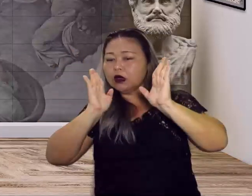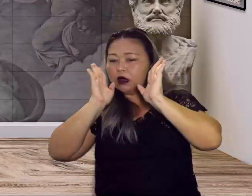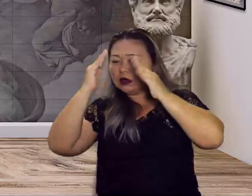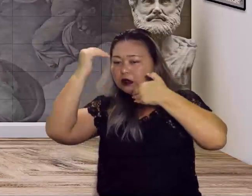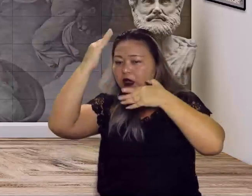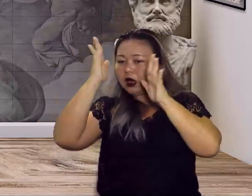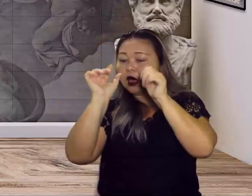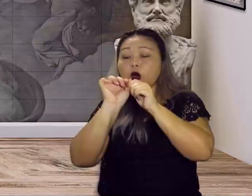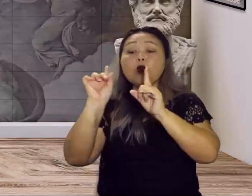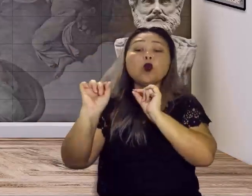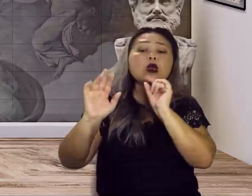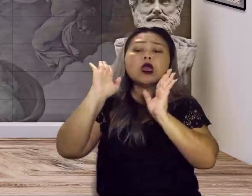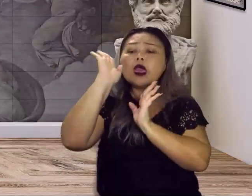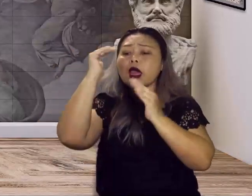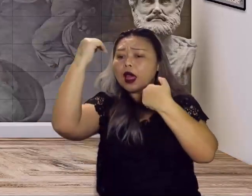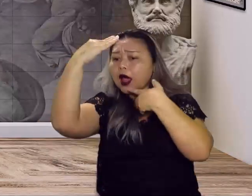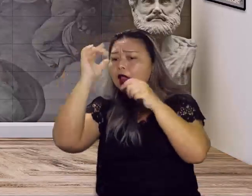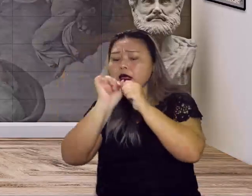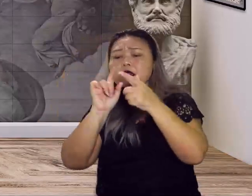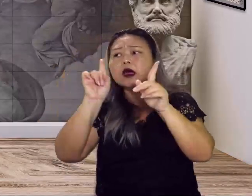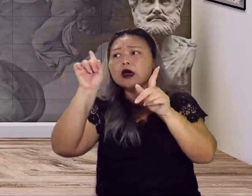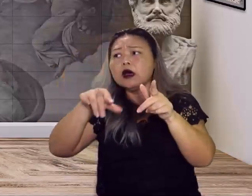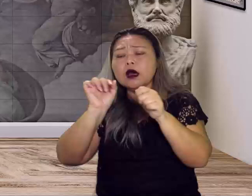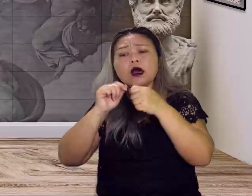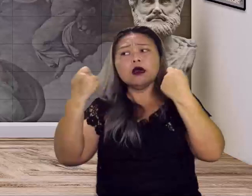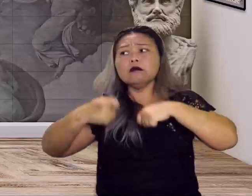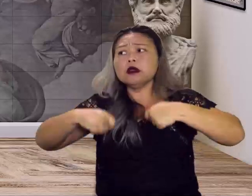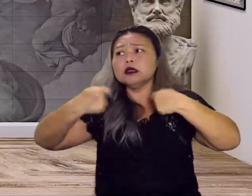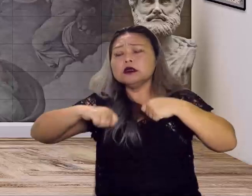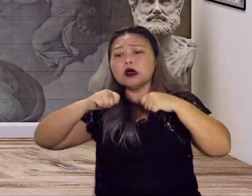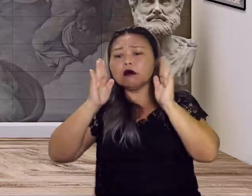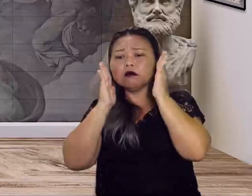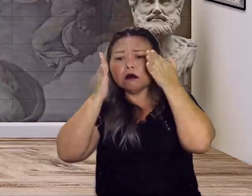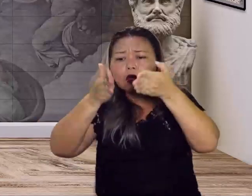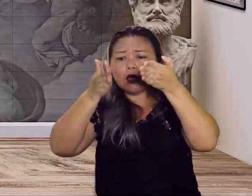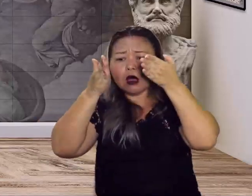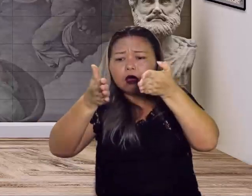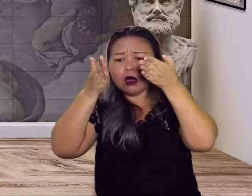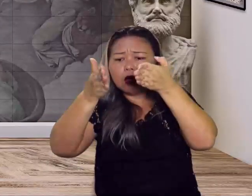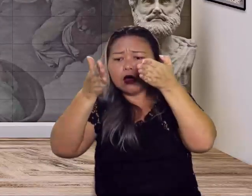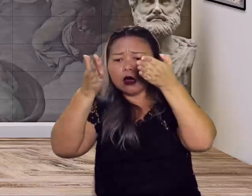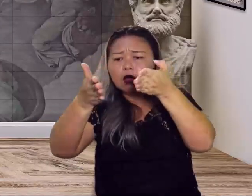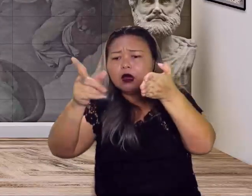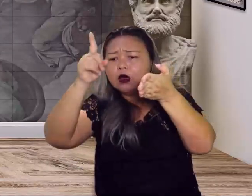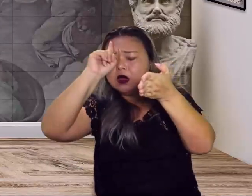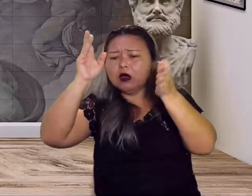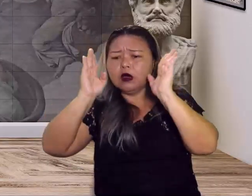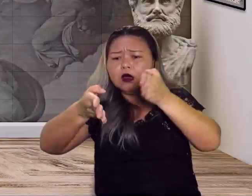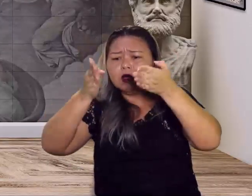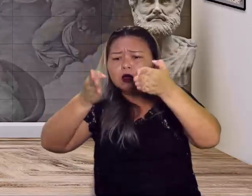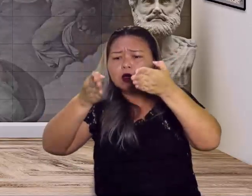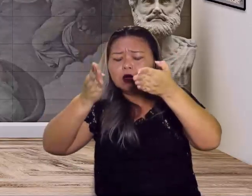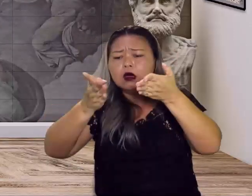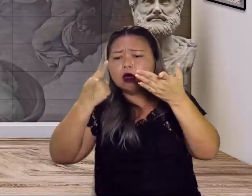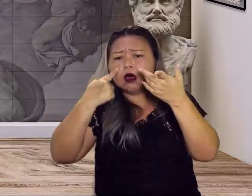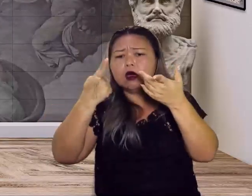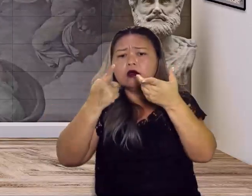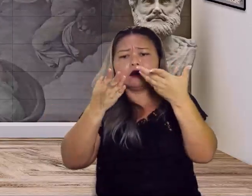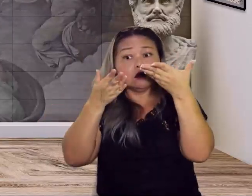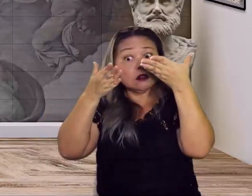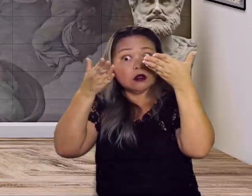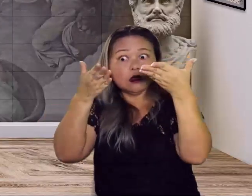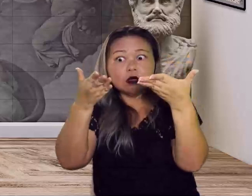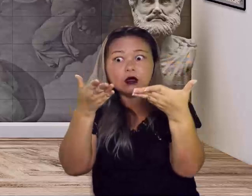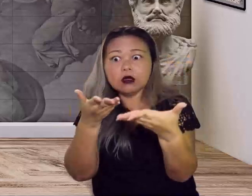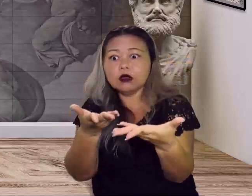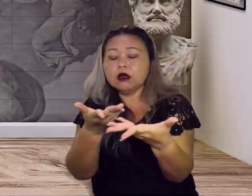pessoas. O que é alienar? É você ter necessidade de assistir aquilo todos os dias. Às vezes até ser dependente